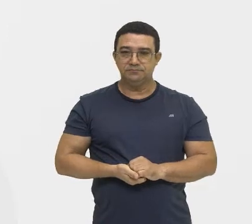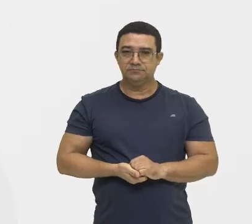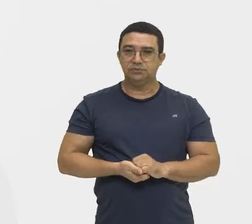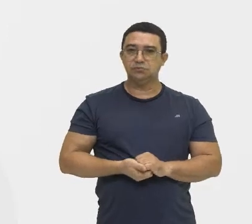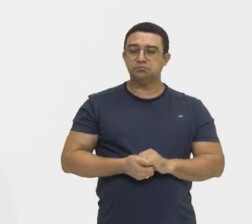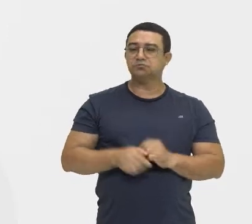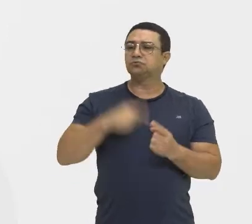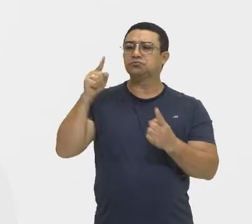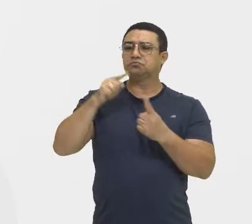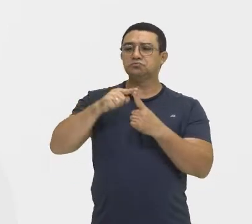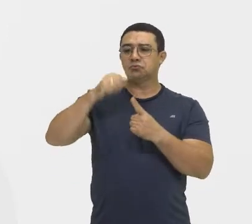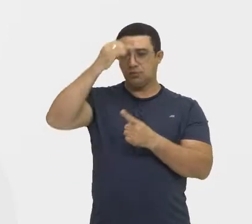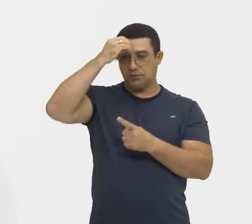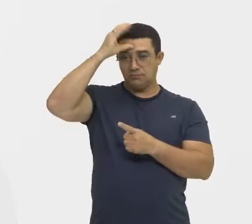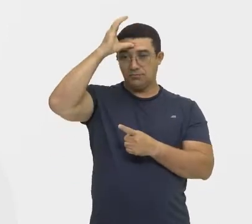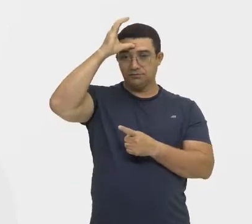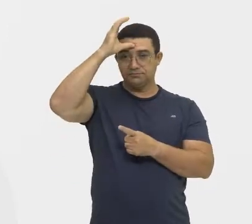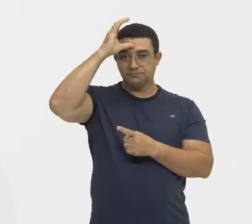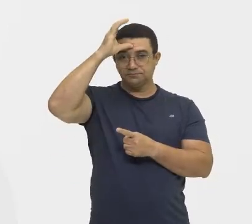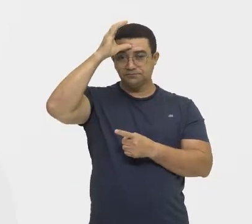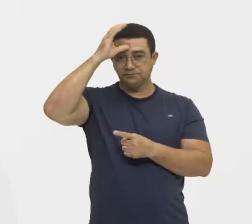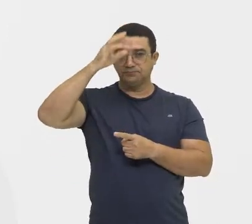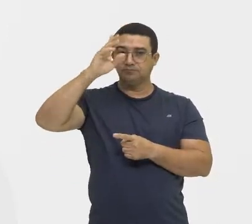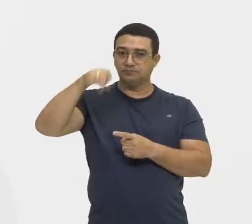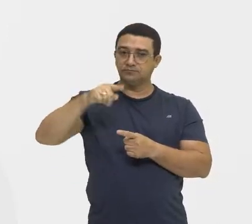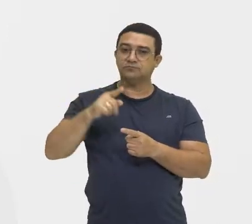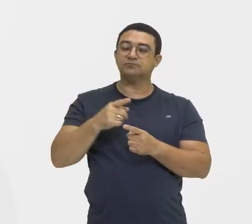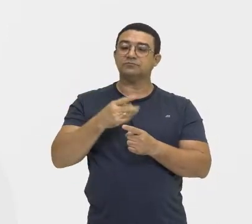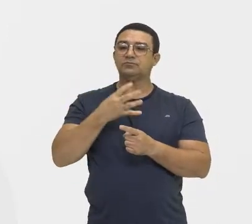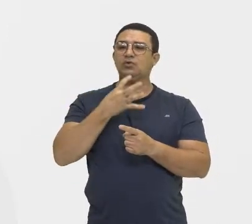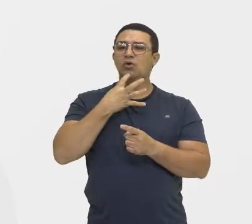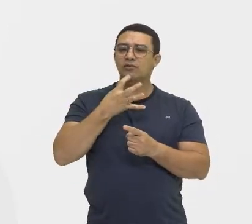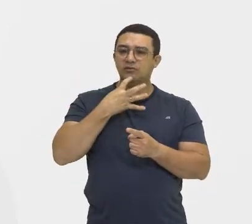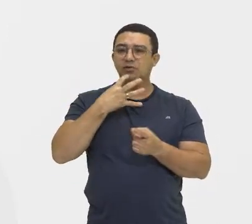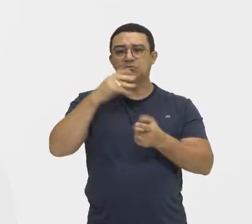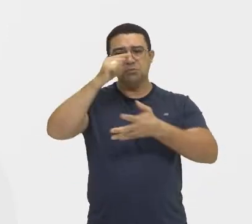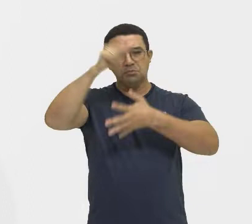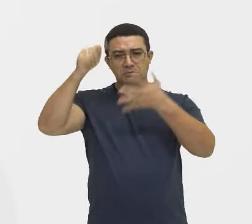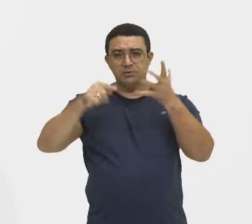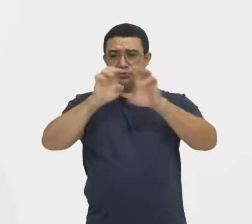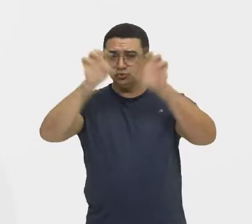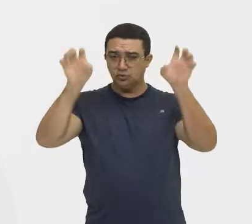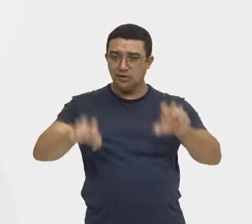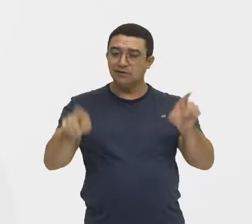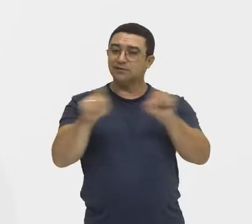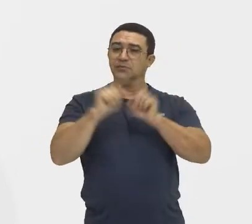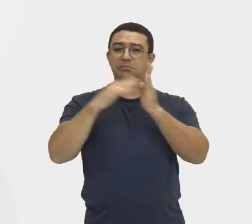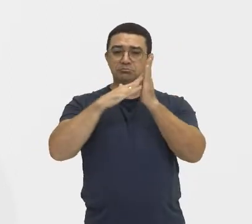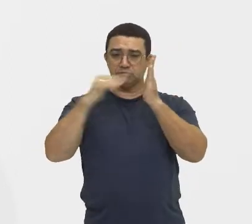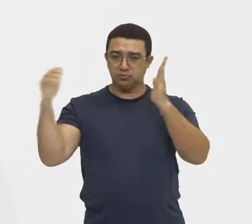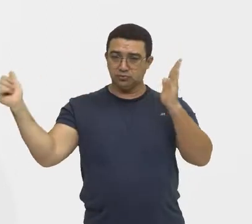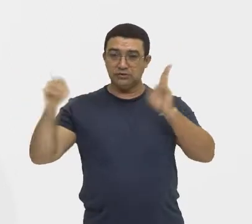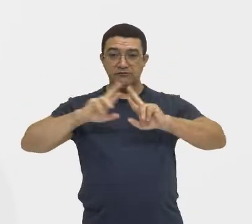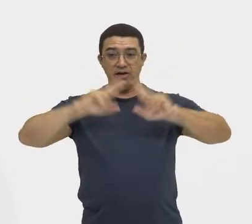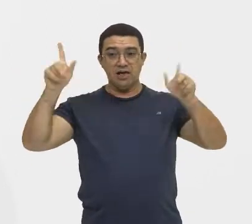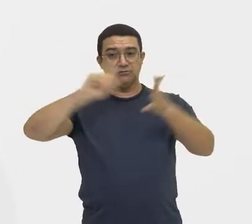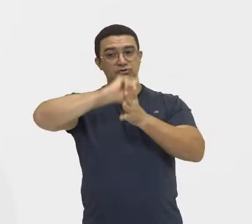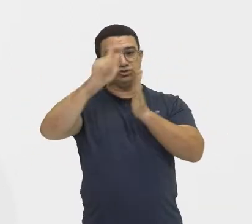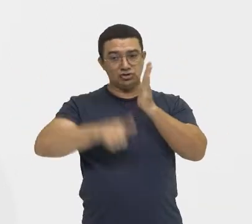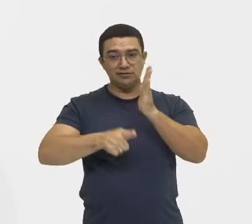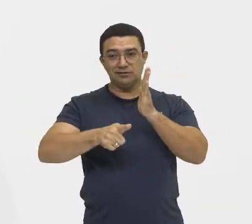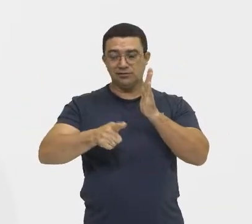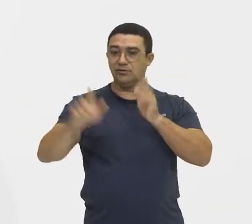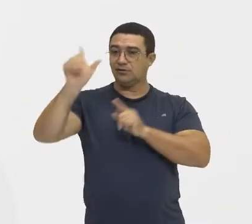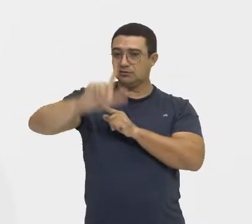Objeto de conhecimento é o conhecimento dos elementos estruturais e estilísticos dos diferentes gêneros literários